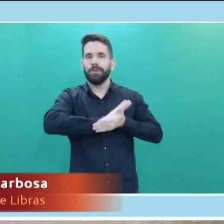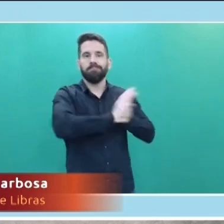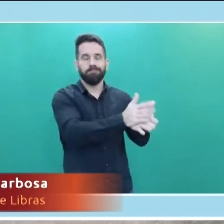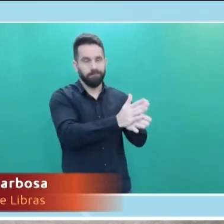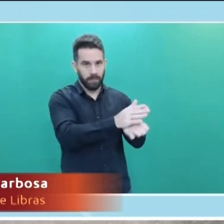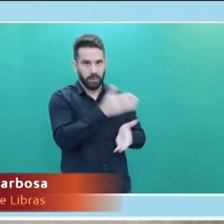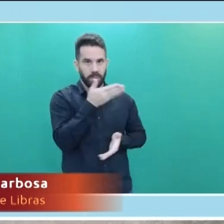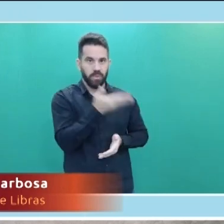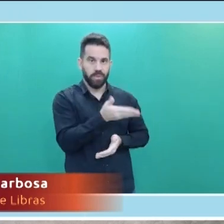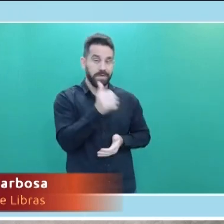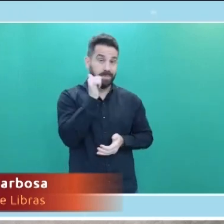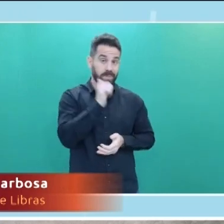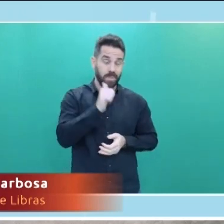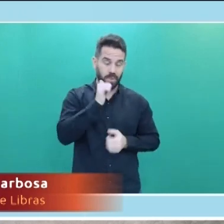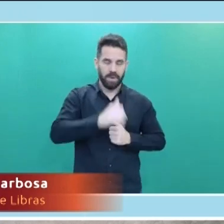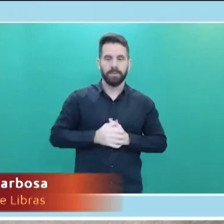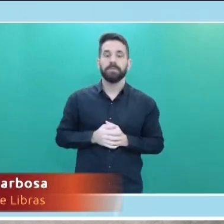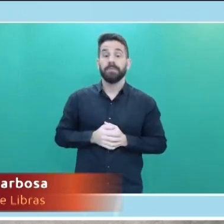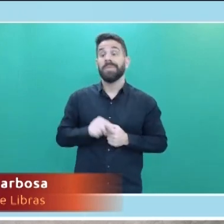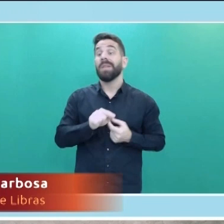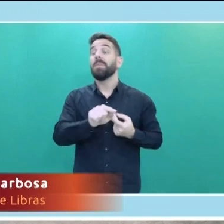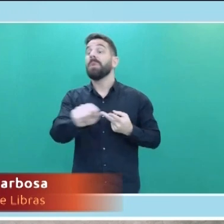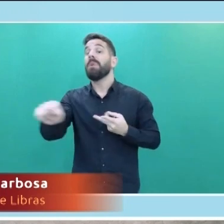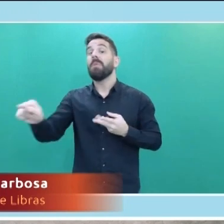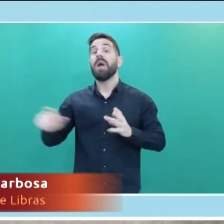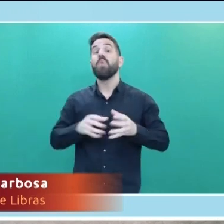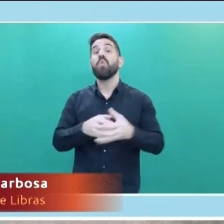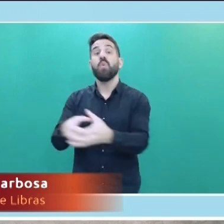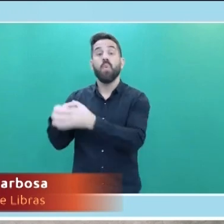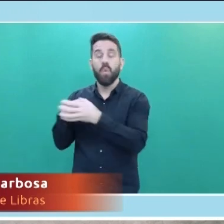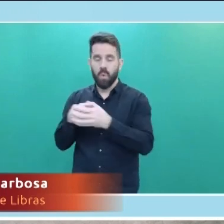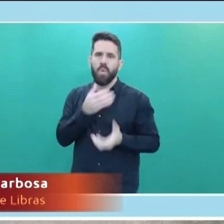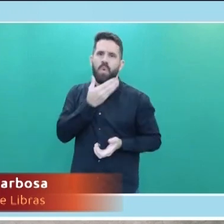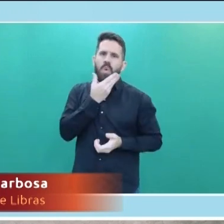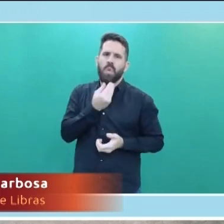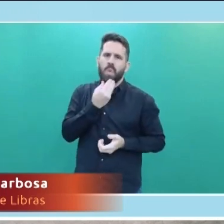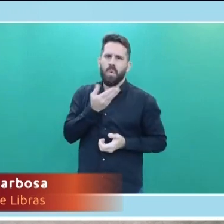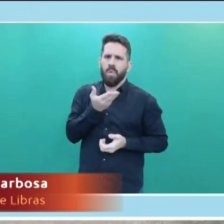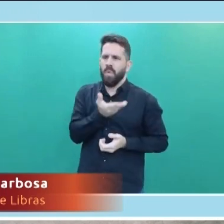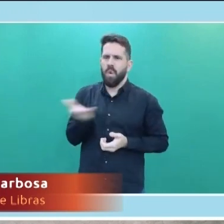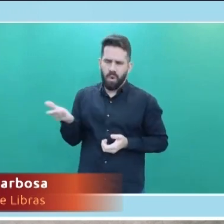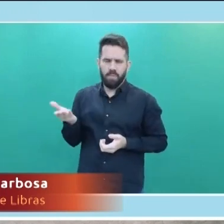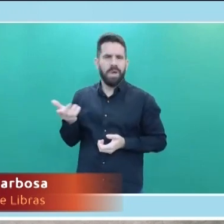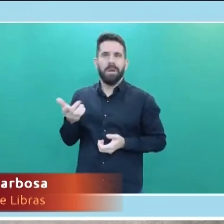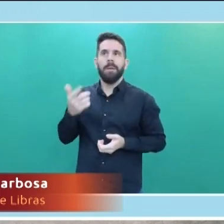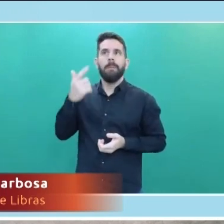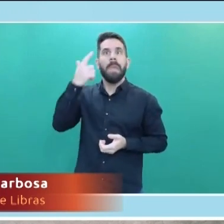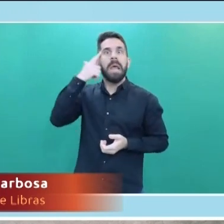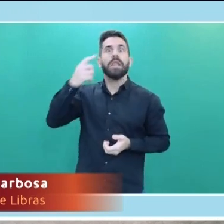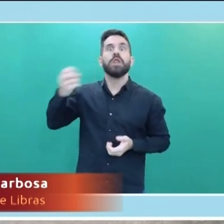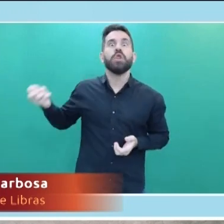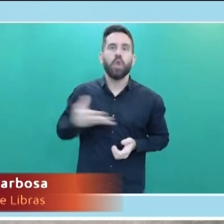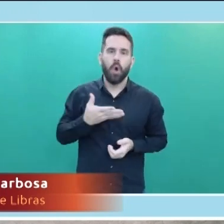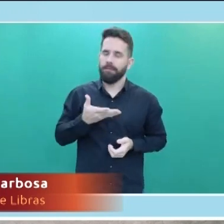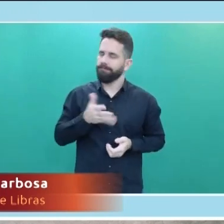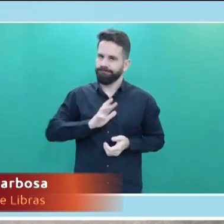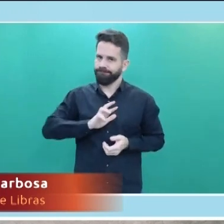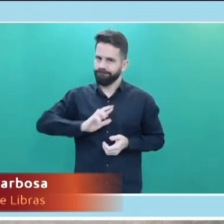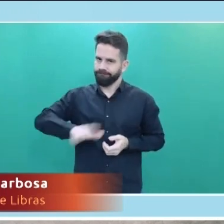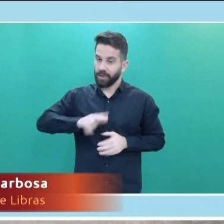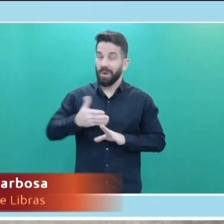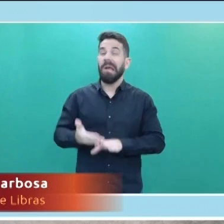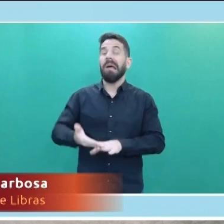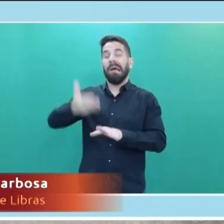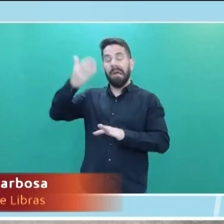Esses ecossistemas, grupos masculinistas, eles não são exatamente uma novidade, né? Já na segunda onda do feminismo, houve